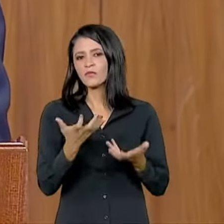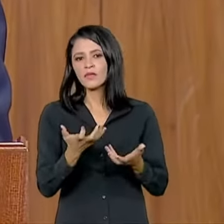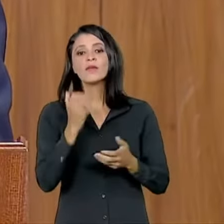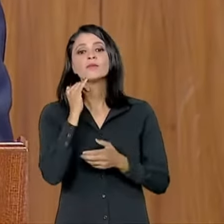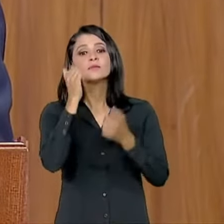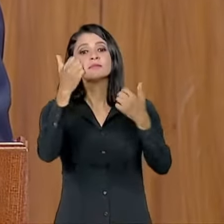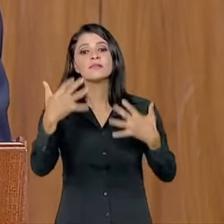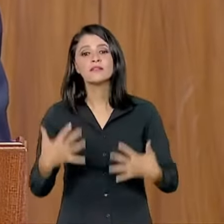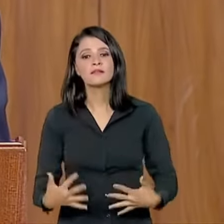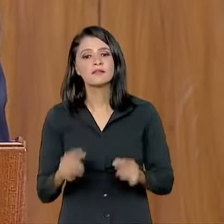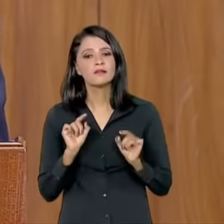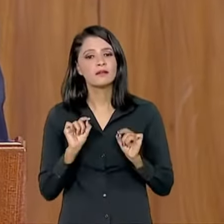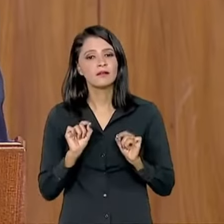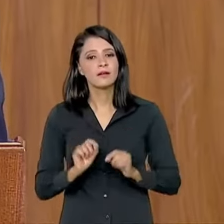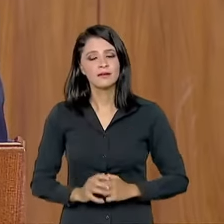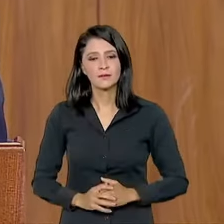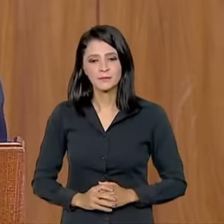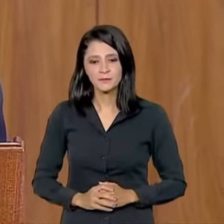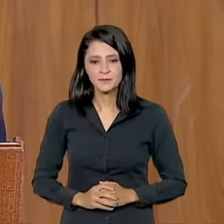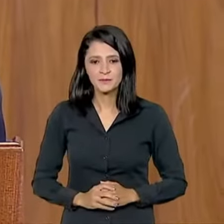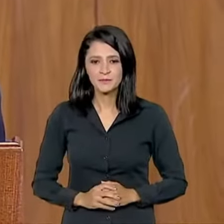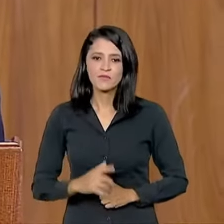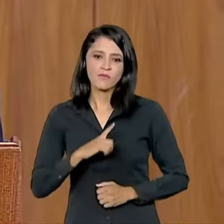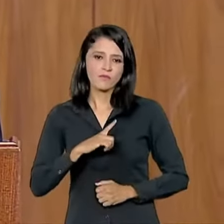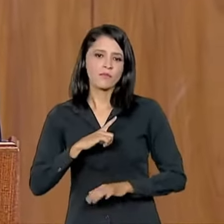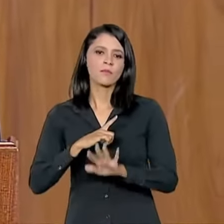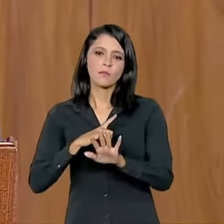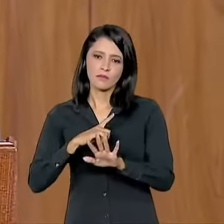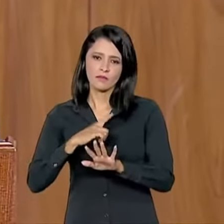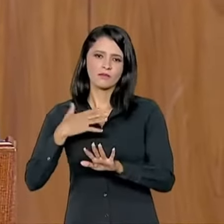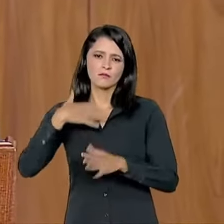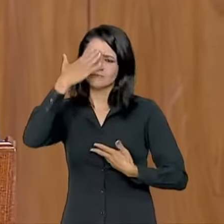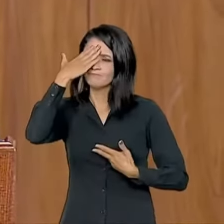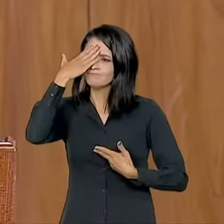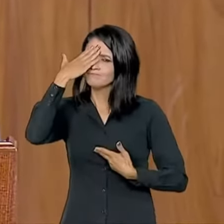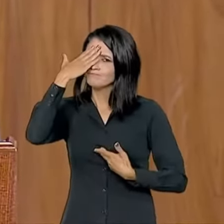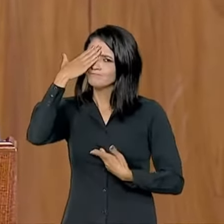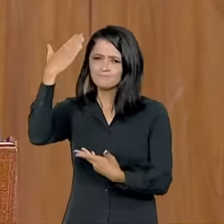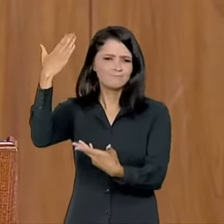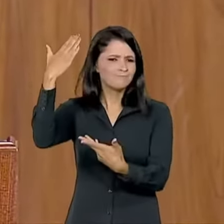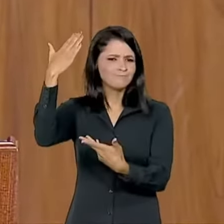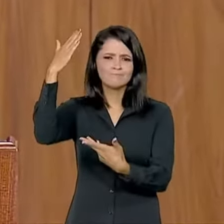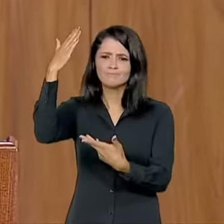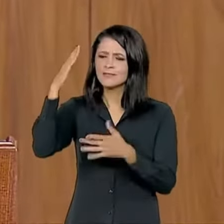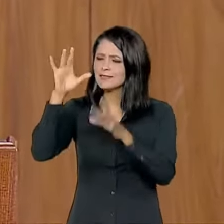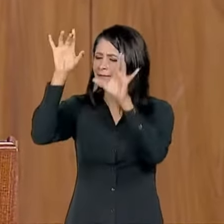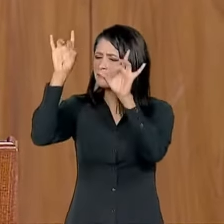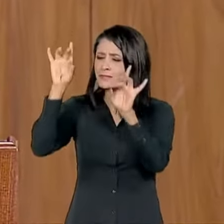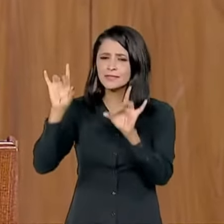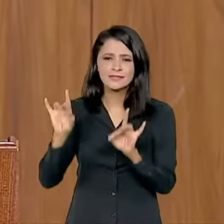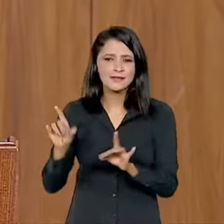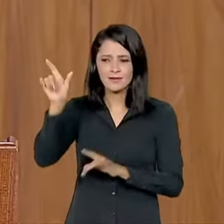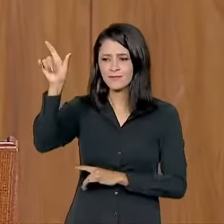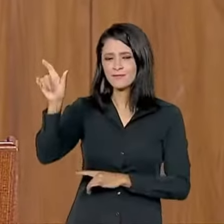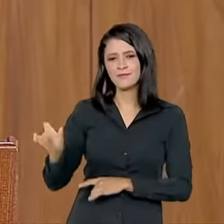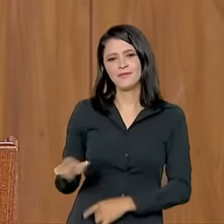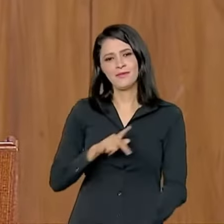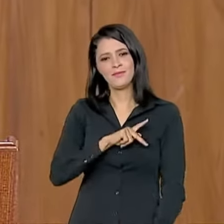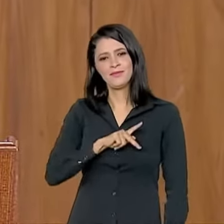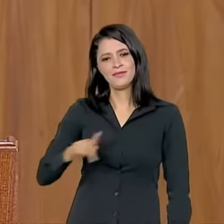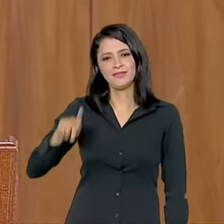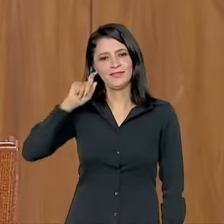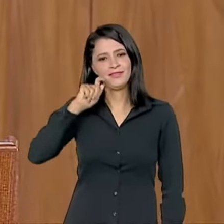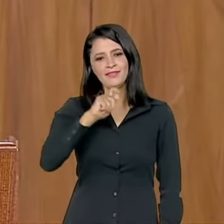dizer para vocês de que eu tenho uma gratidão muito especial pelo presidente